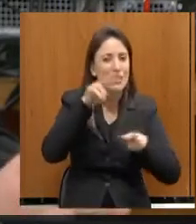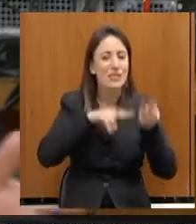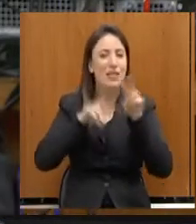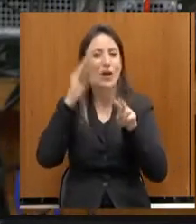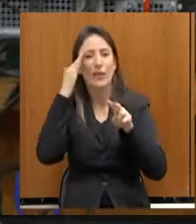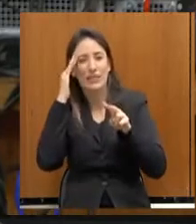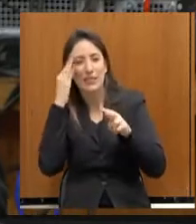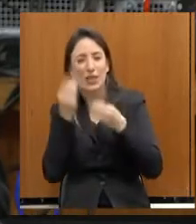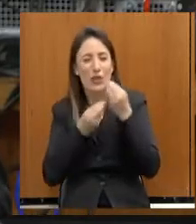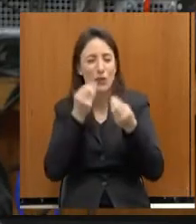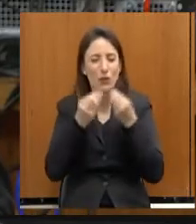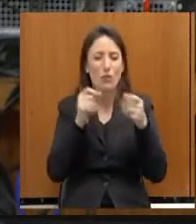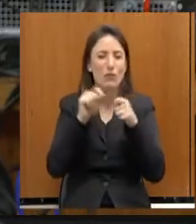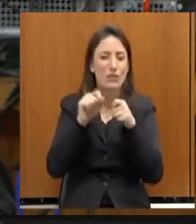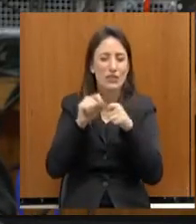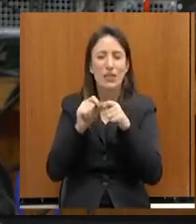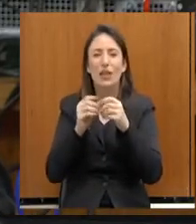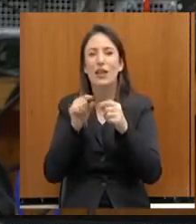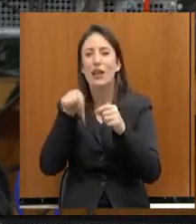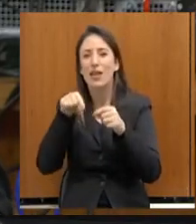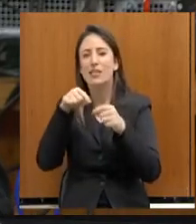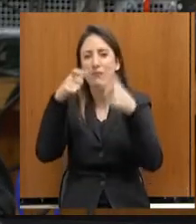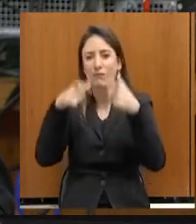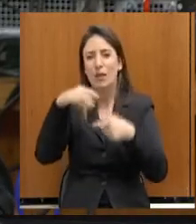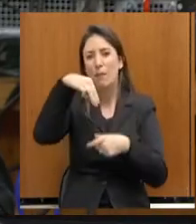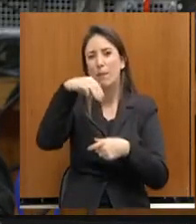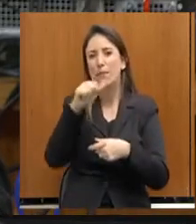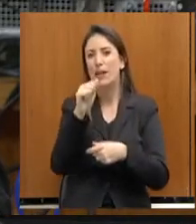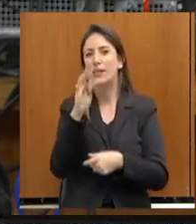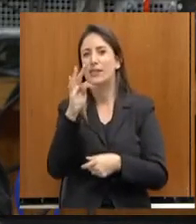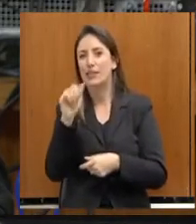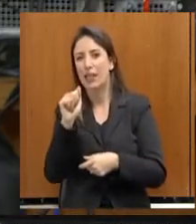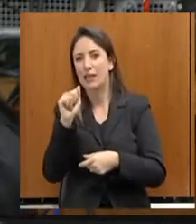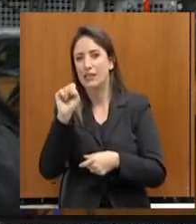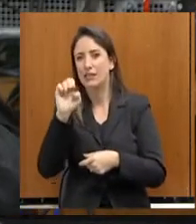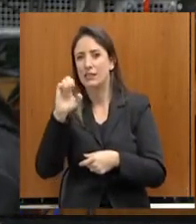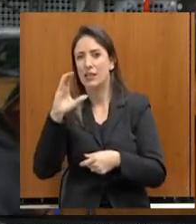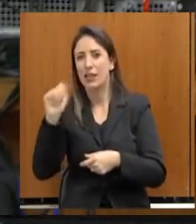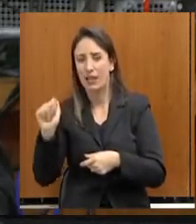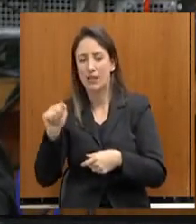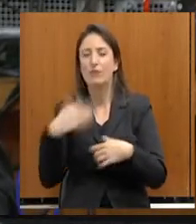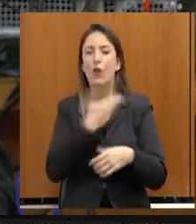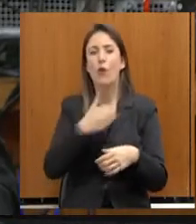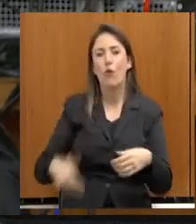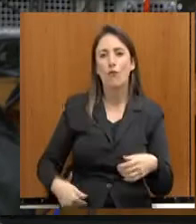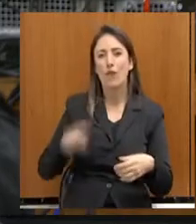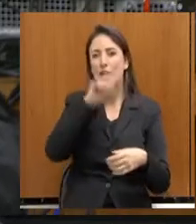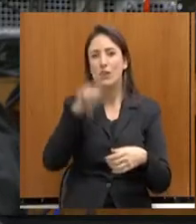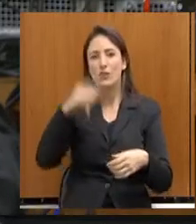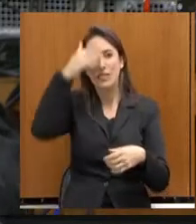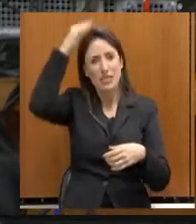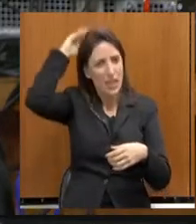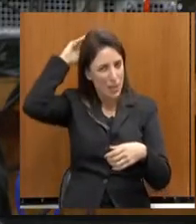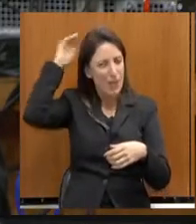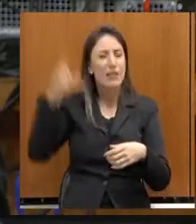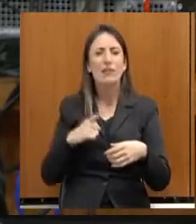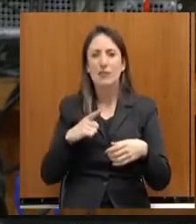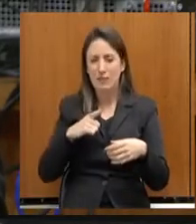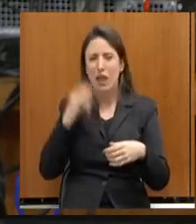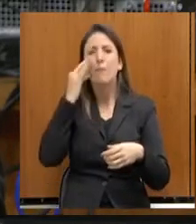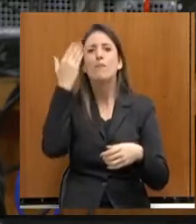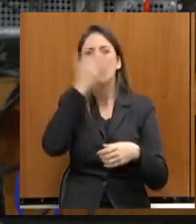entendimento de fato do que mata seca o governo Romeu Zema tem esse a prova disso foi o a